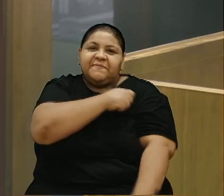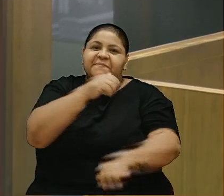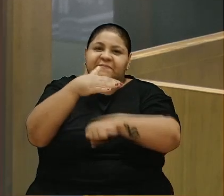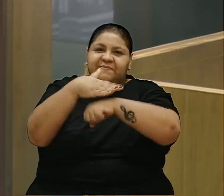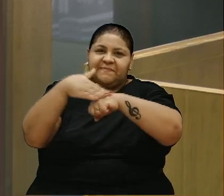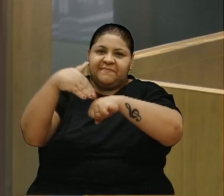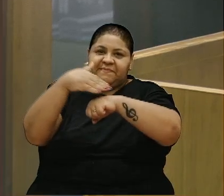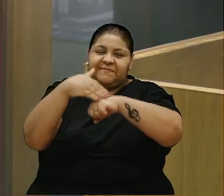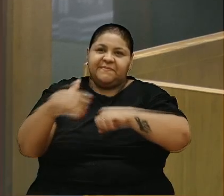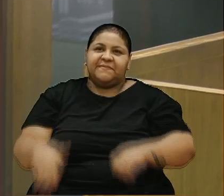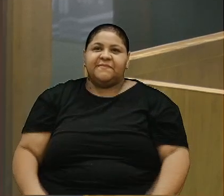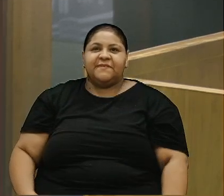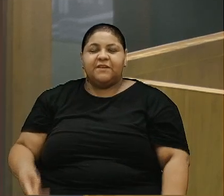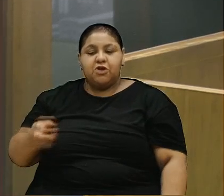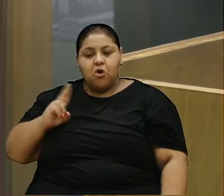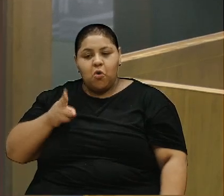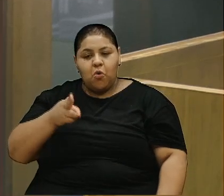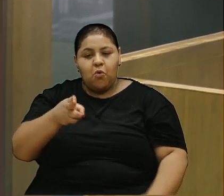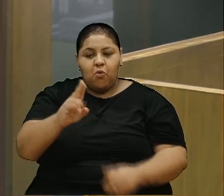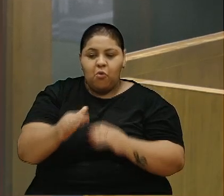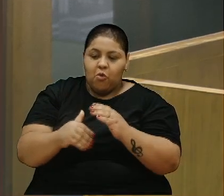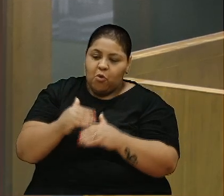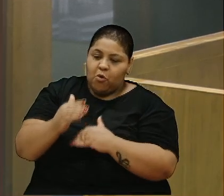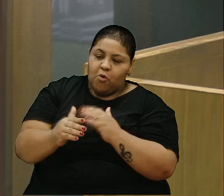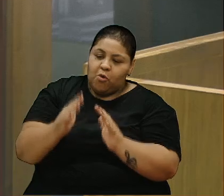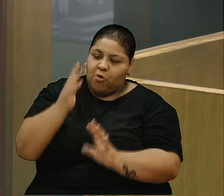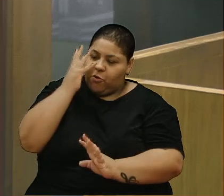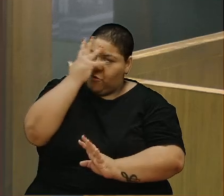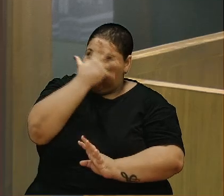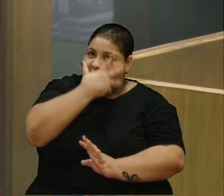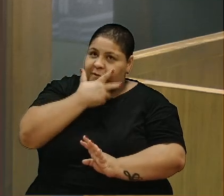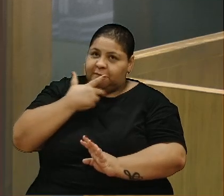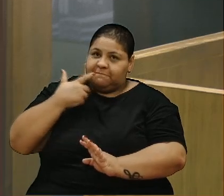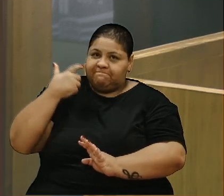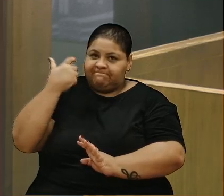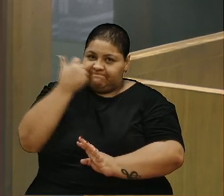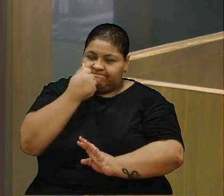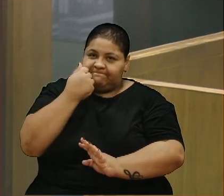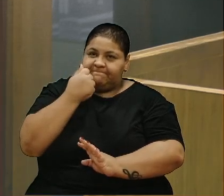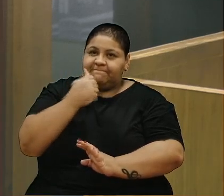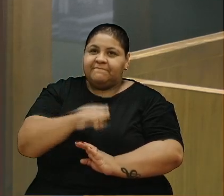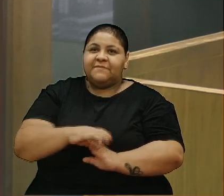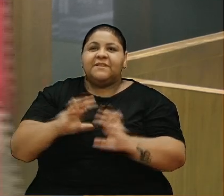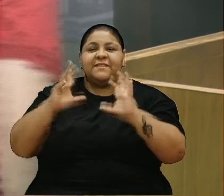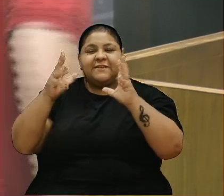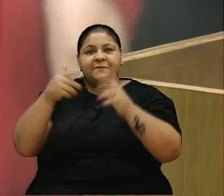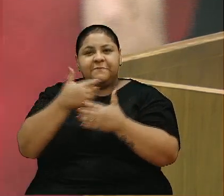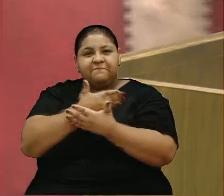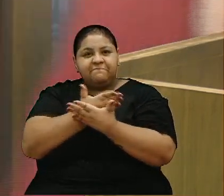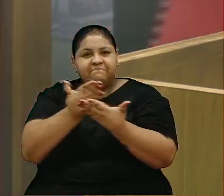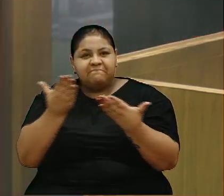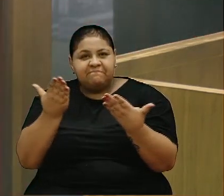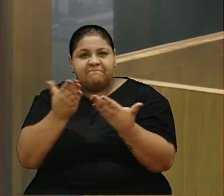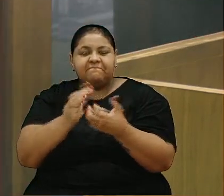Queridos, sigam essa caminhada linda e alcem voo. E a todos vocês.